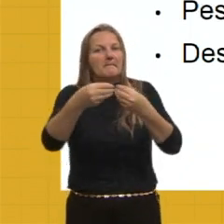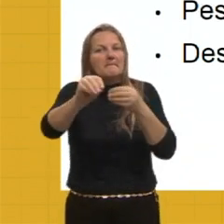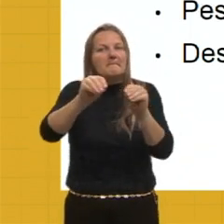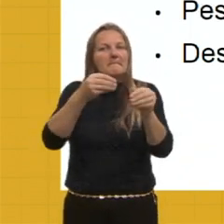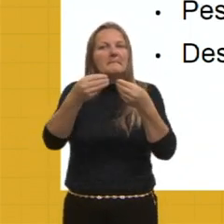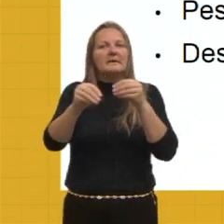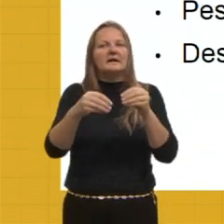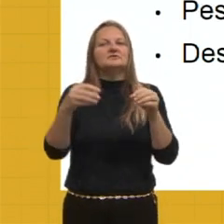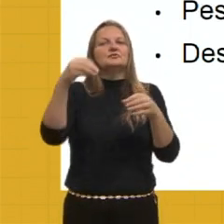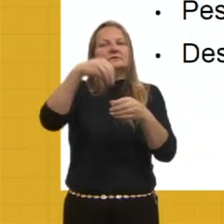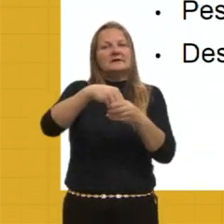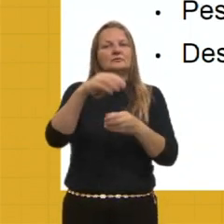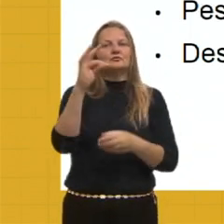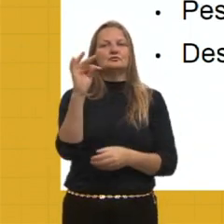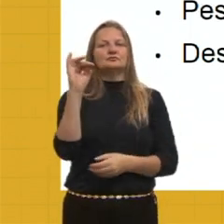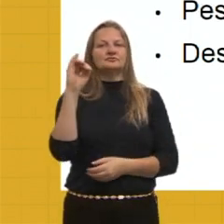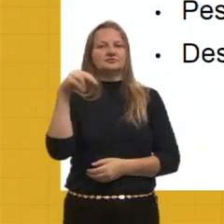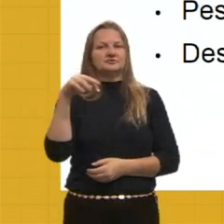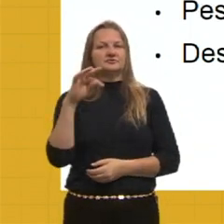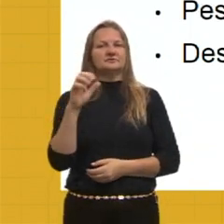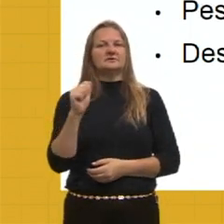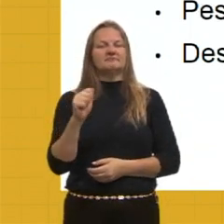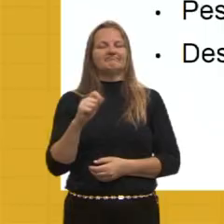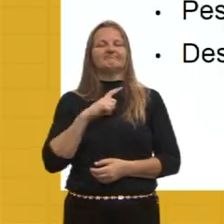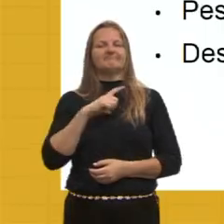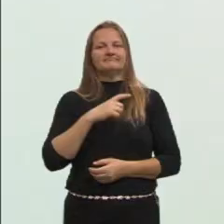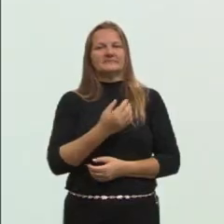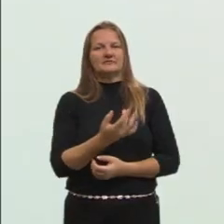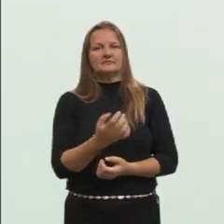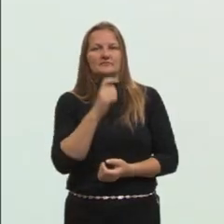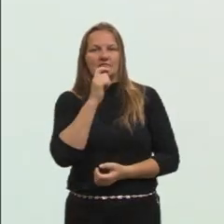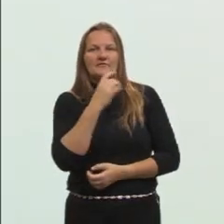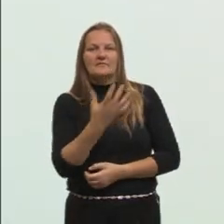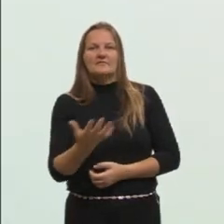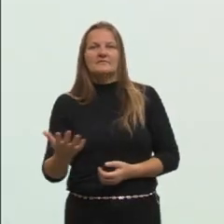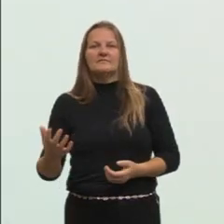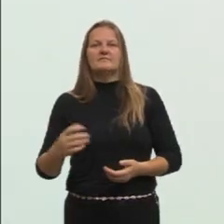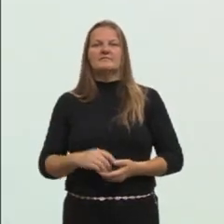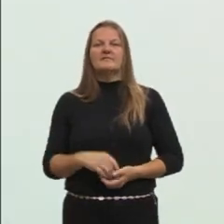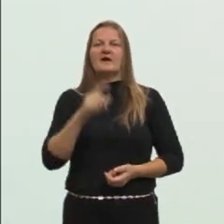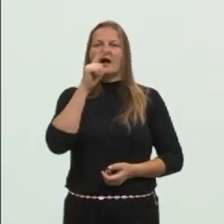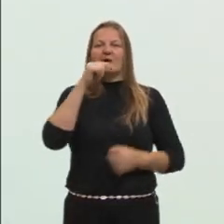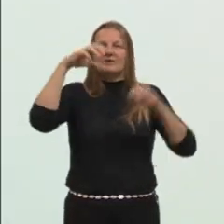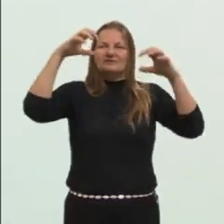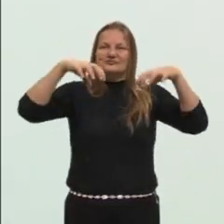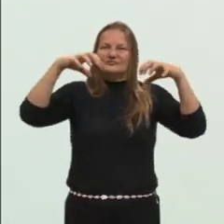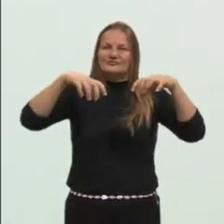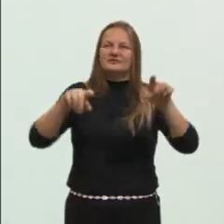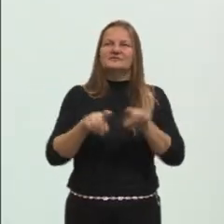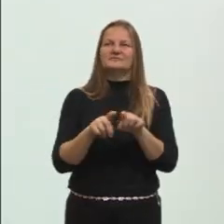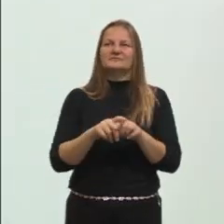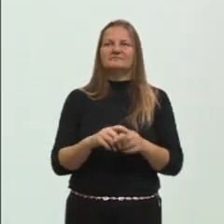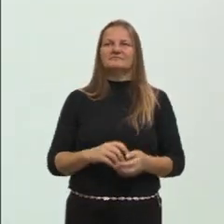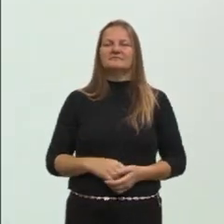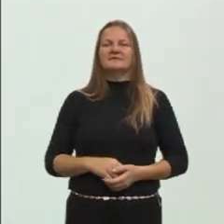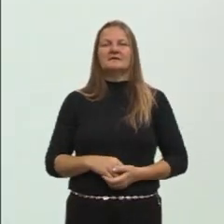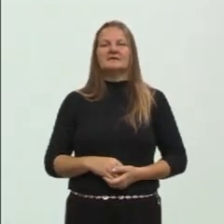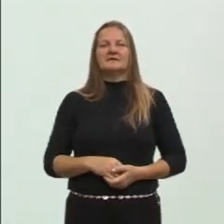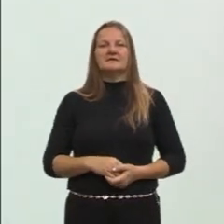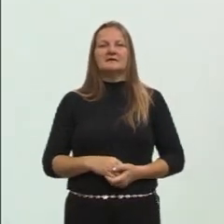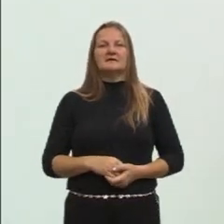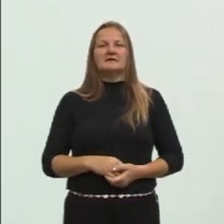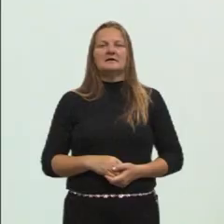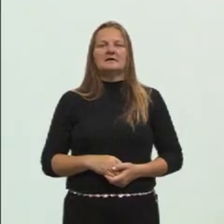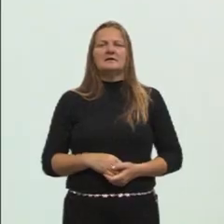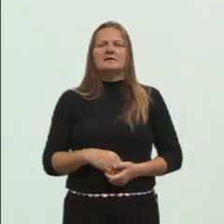vão lá para o meio ambiente que são também levados através da água da chuva pesca fantasma